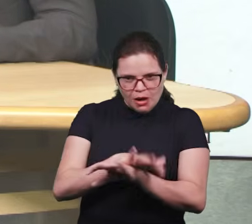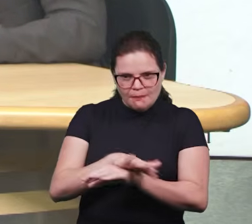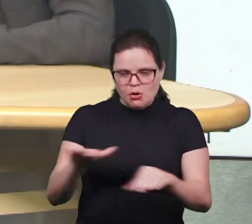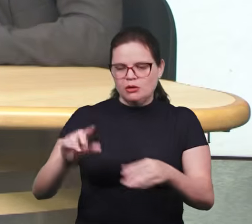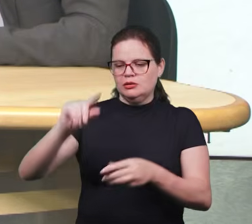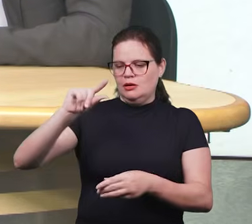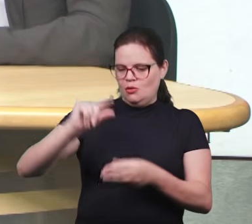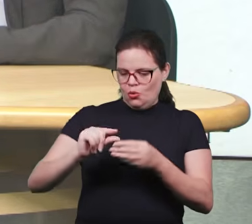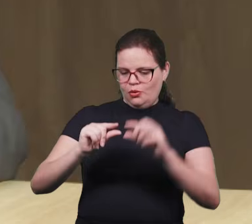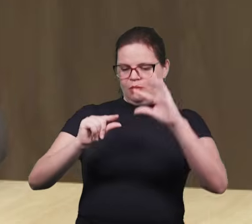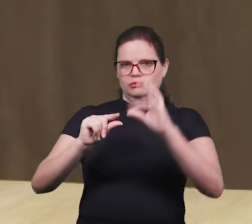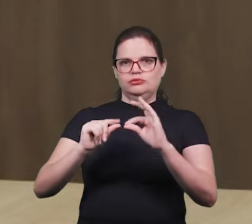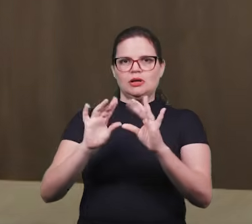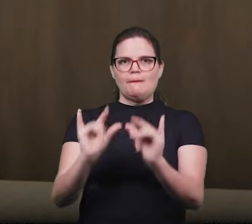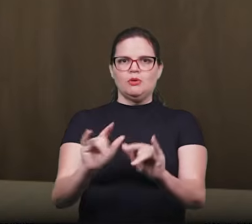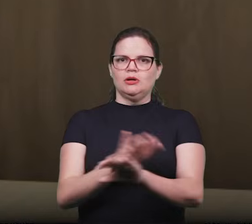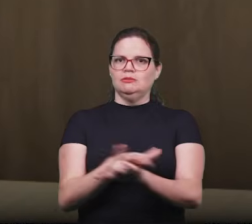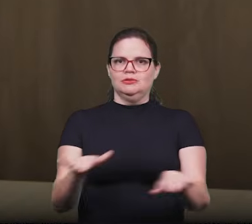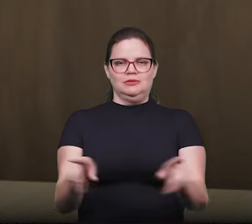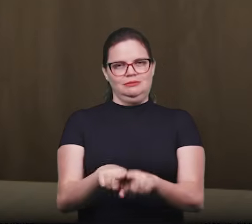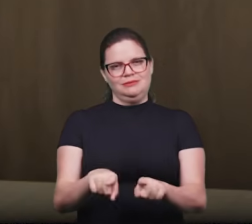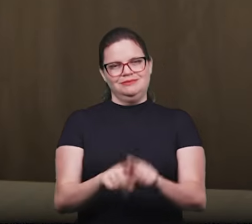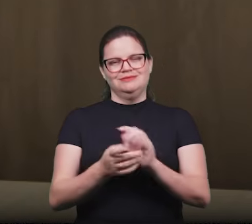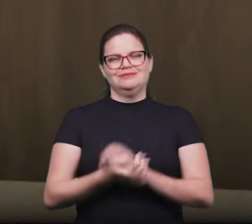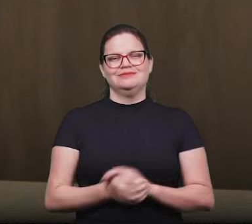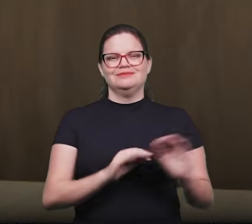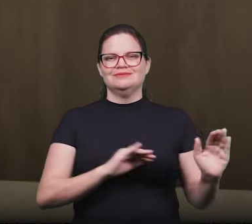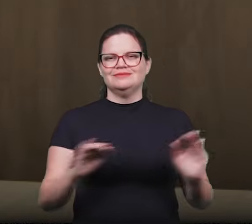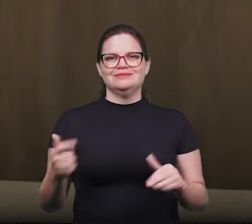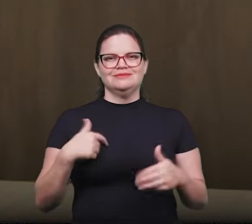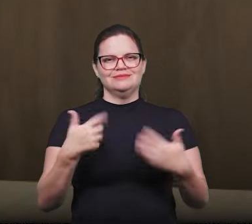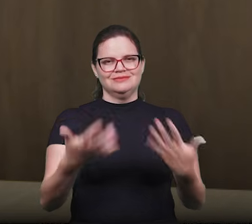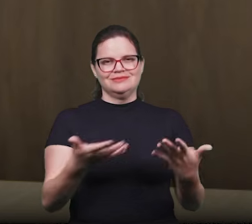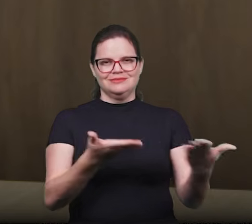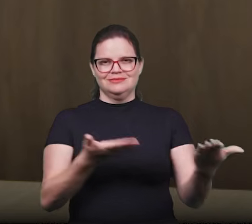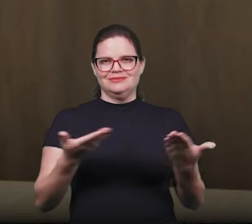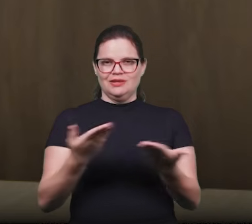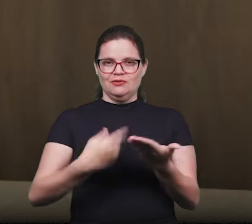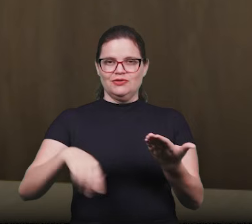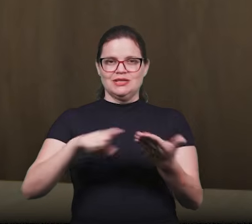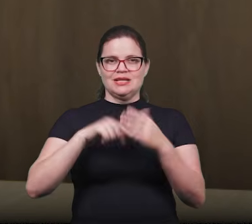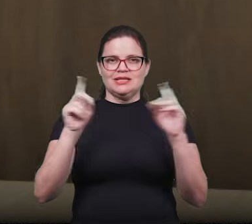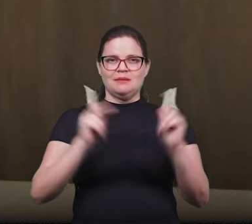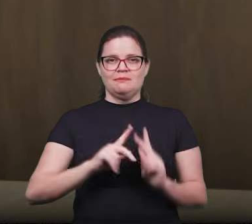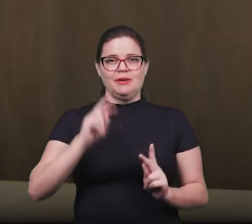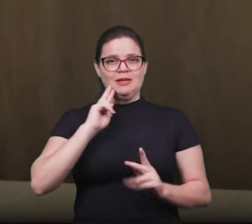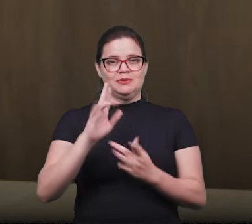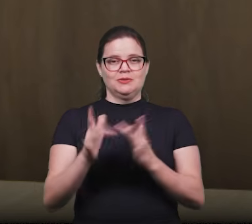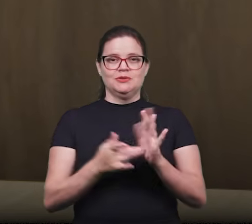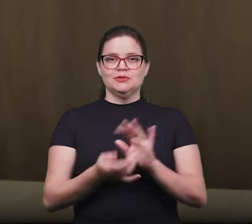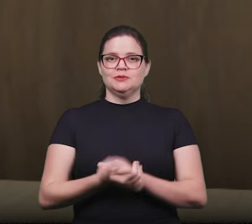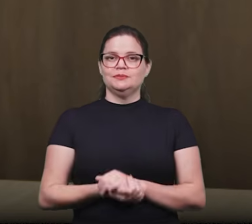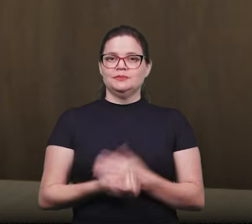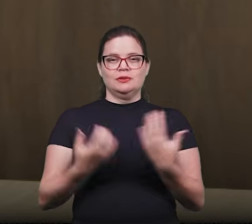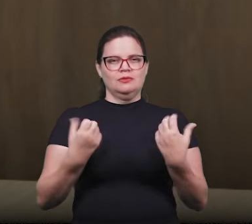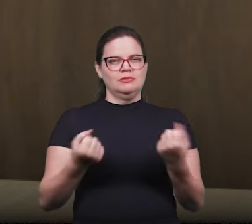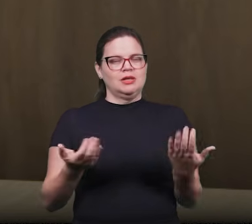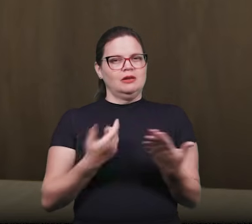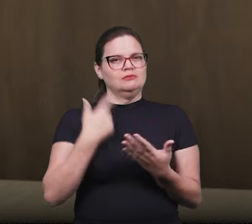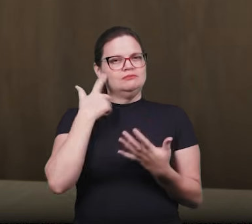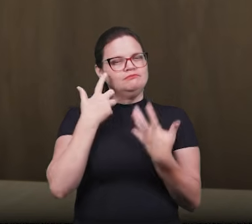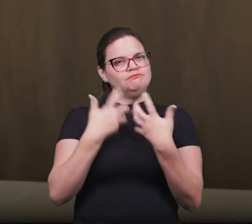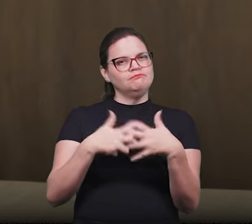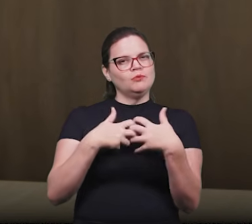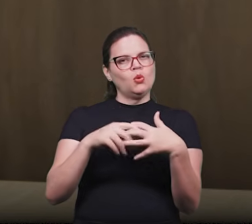Meus amados, queremos desejá-los a paz do Senhor. Vamos agora meditar